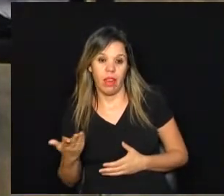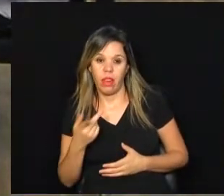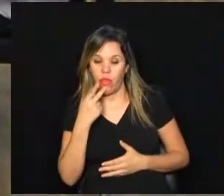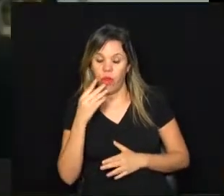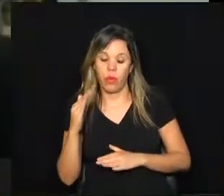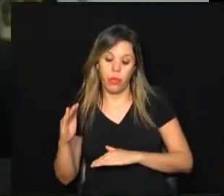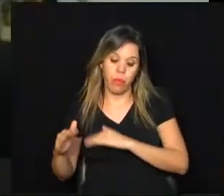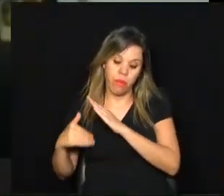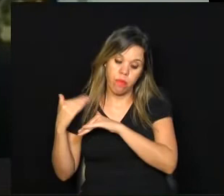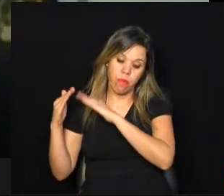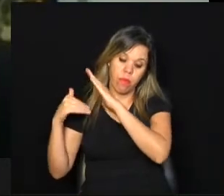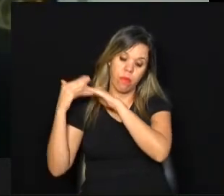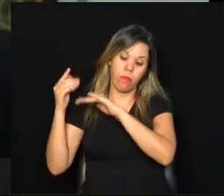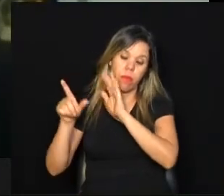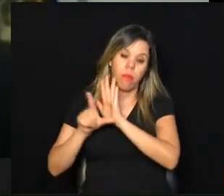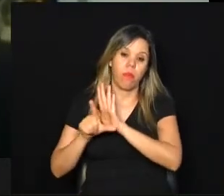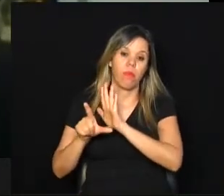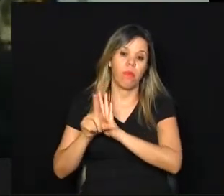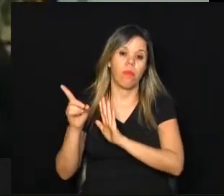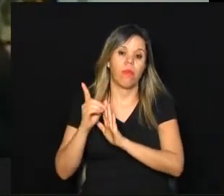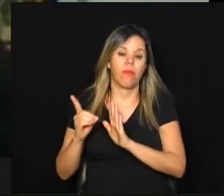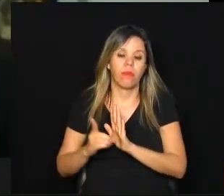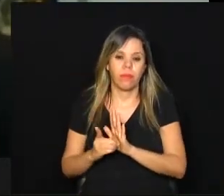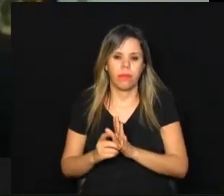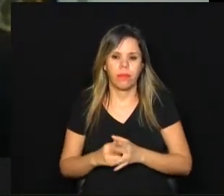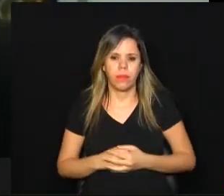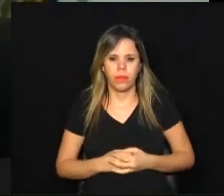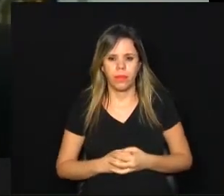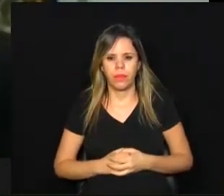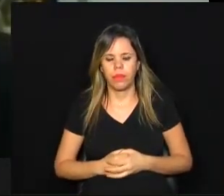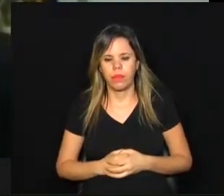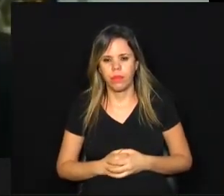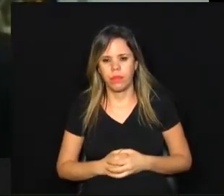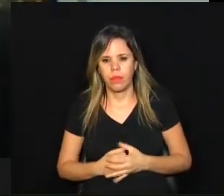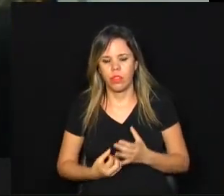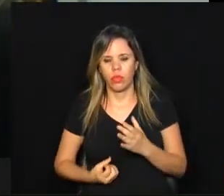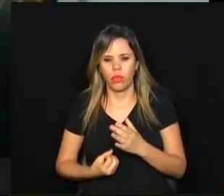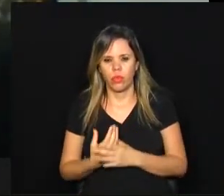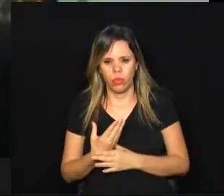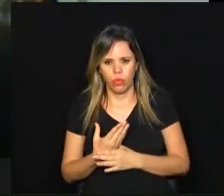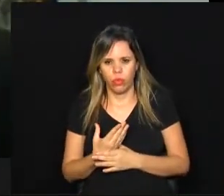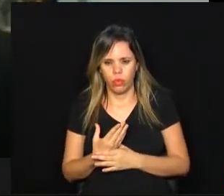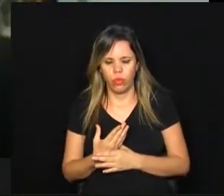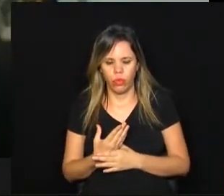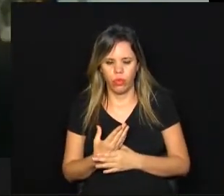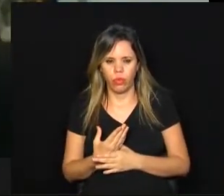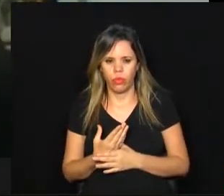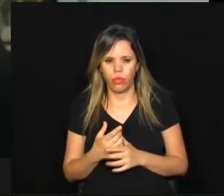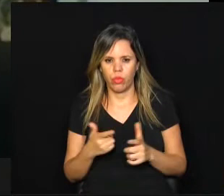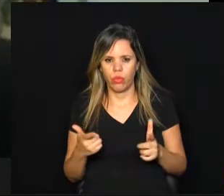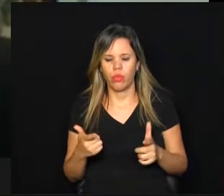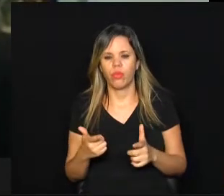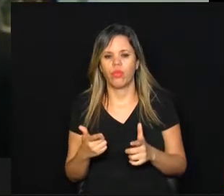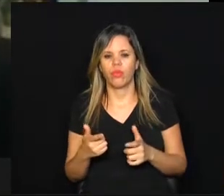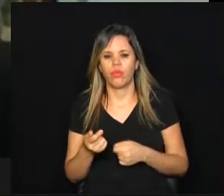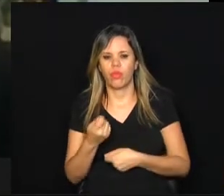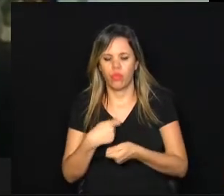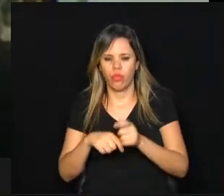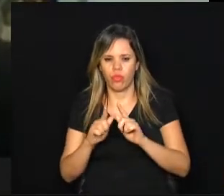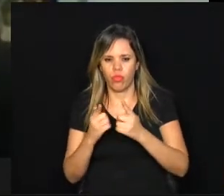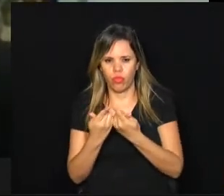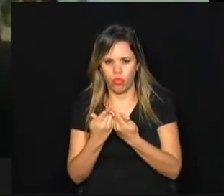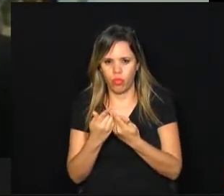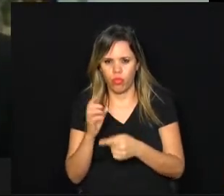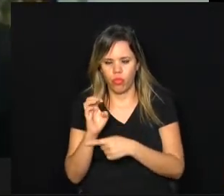evoluindo com leis e com decretos, né? Surgiram os grandes organismos gestores, né? No estado de São